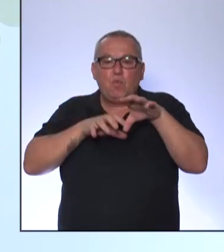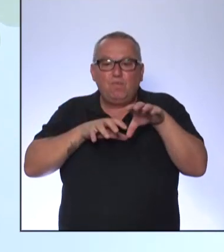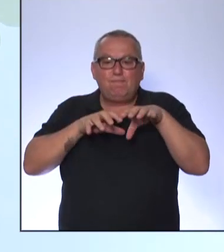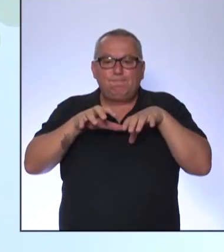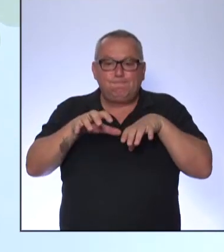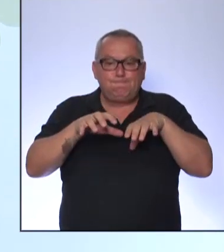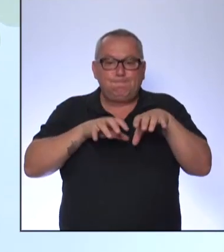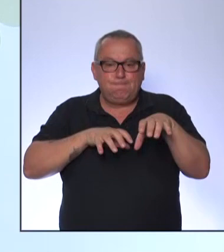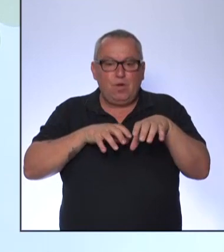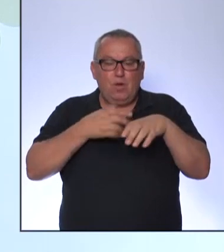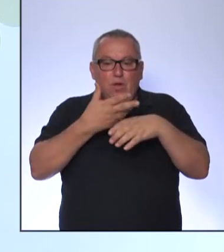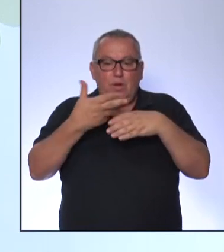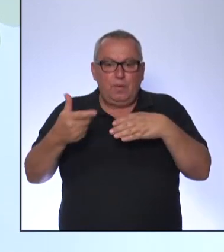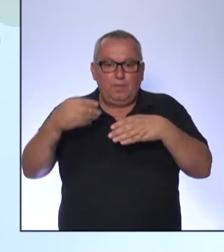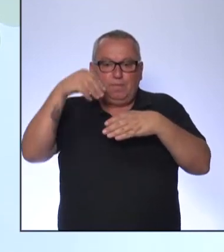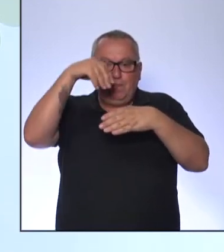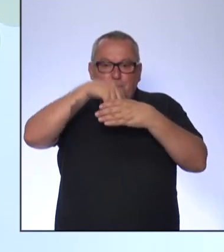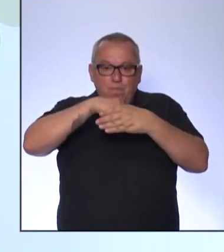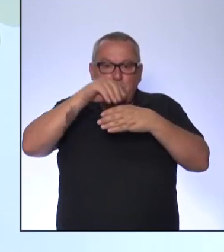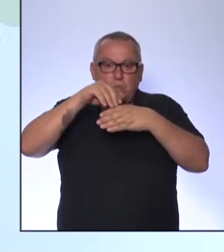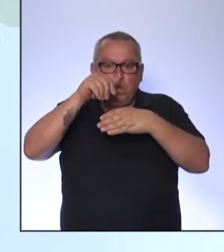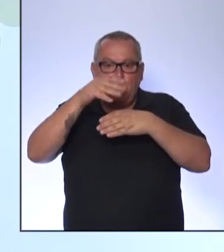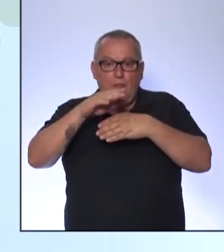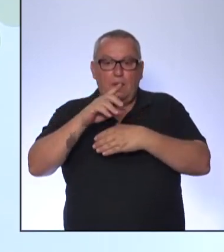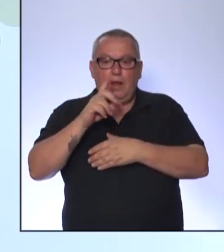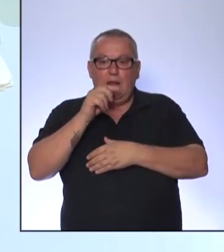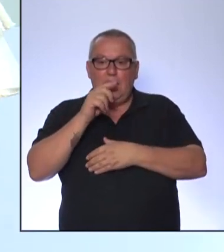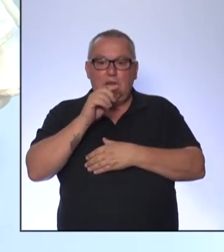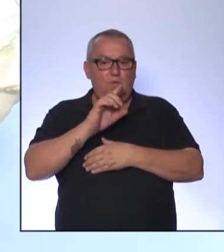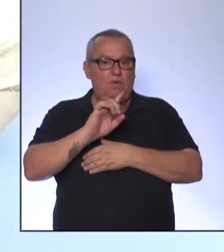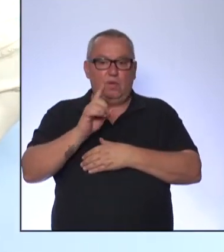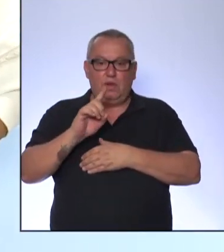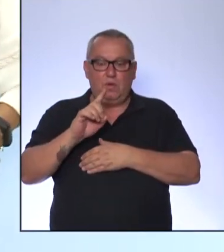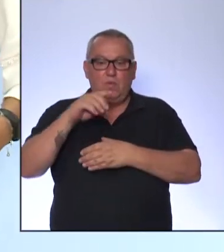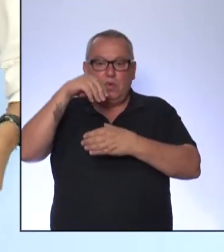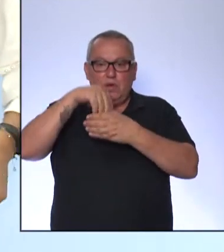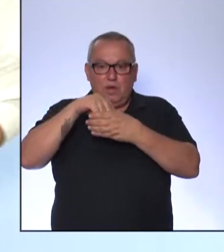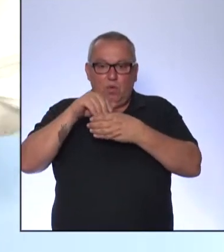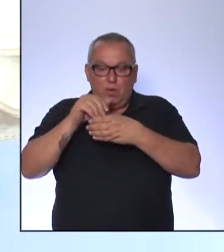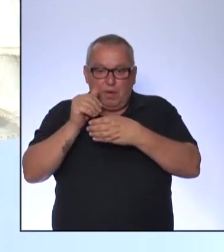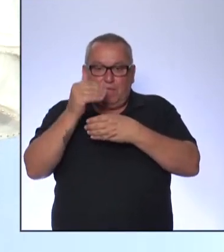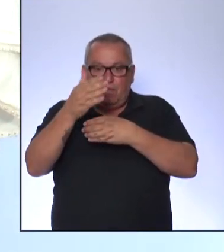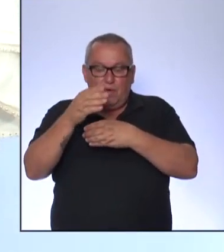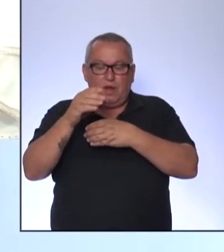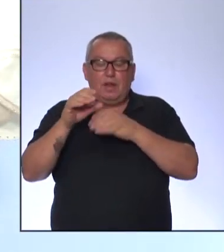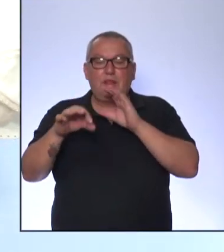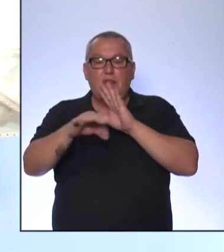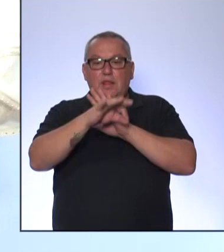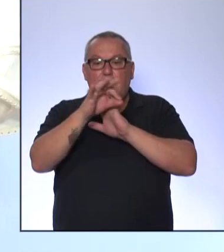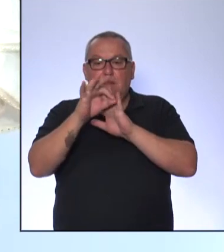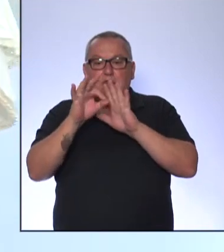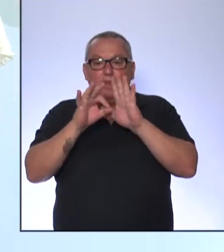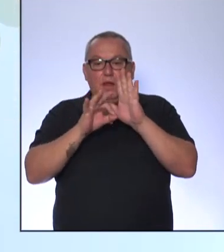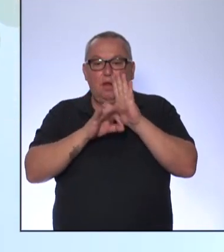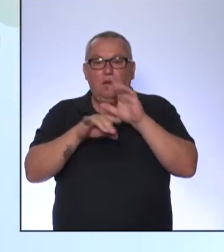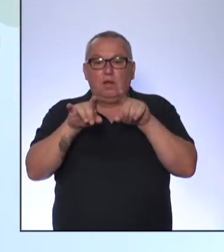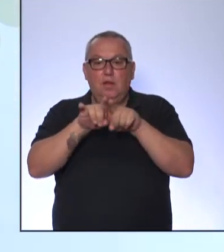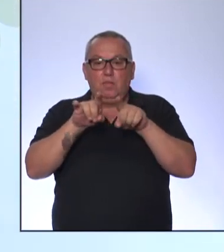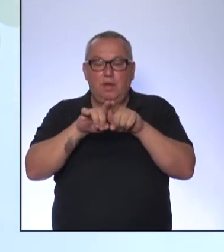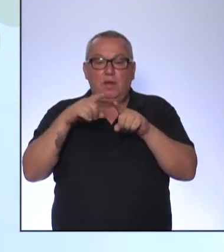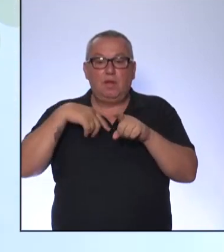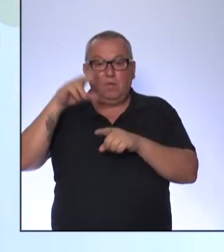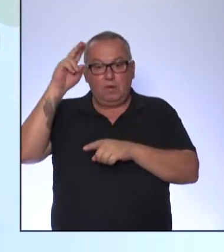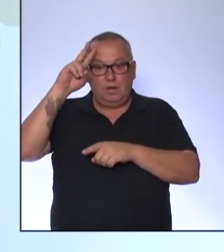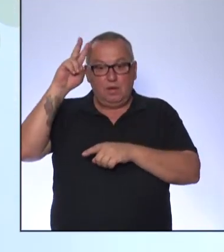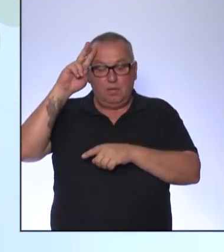de substâncias, sejam elas líquidas ou não, para o interior e para a saída dessa célula. Então, a gente precisa lembrar de alguns conceitos